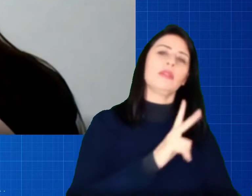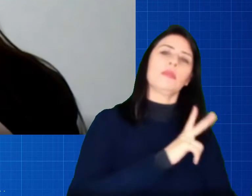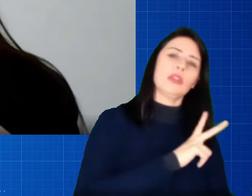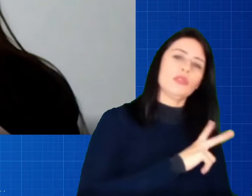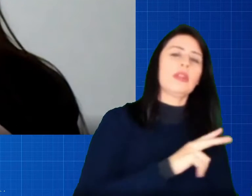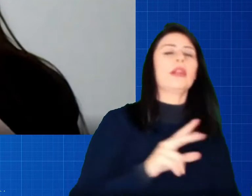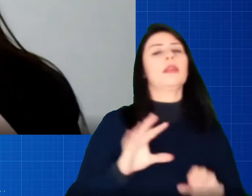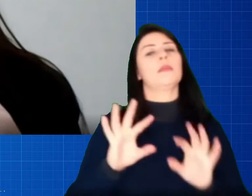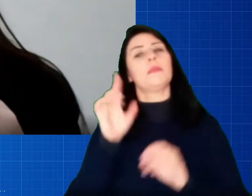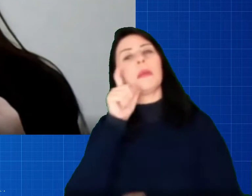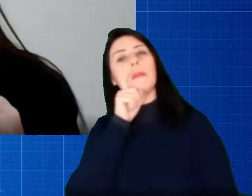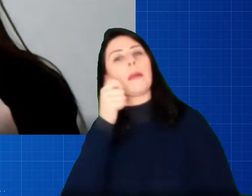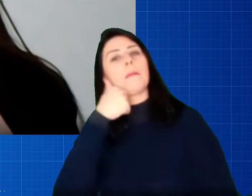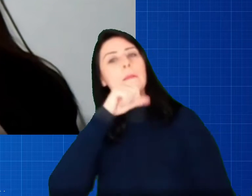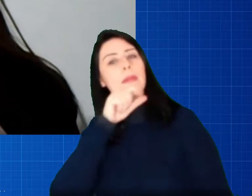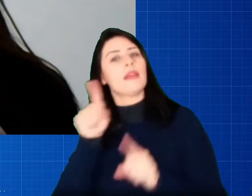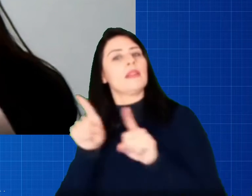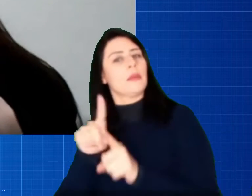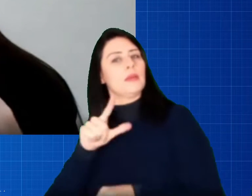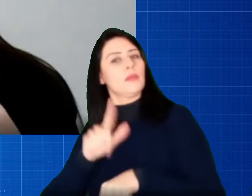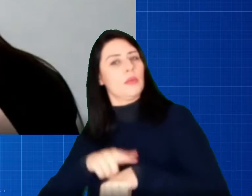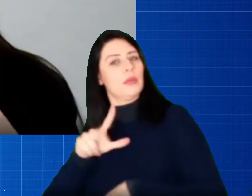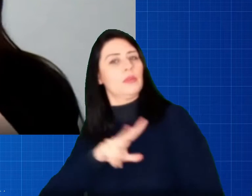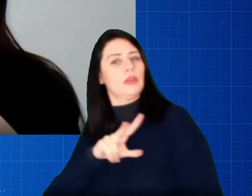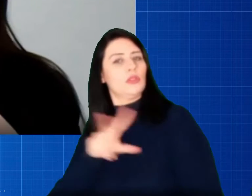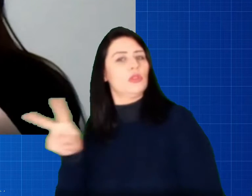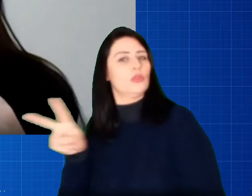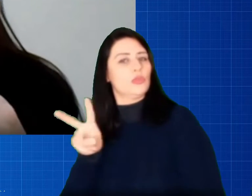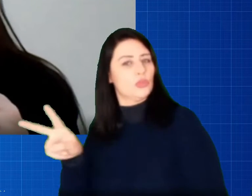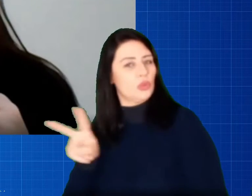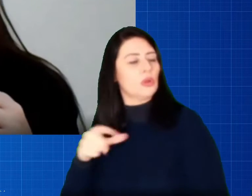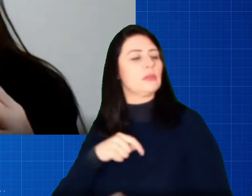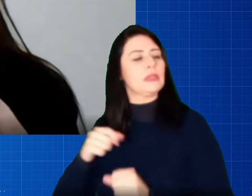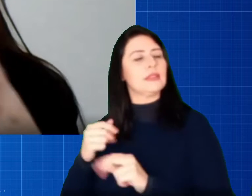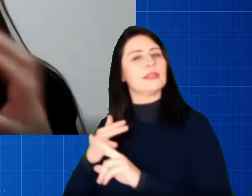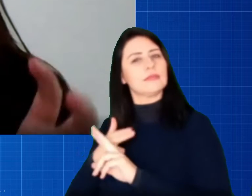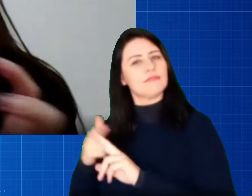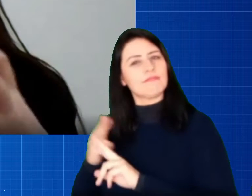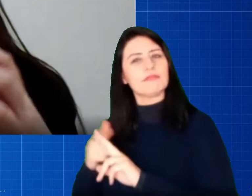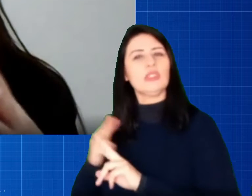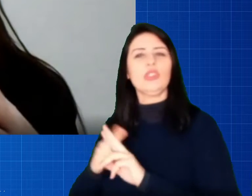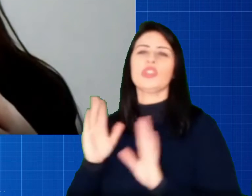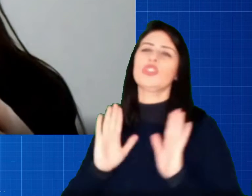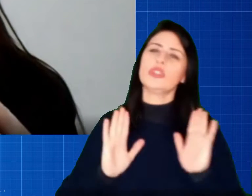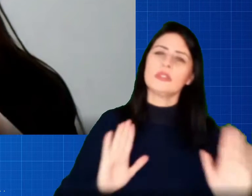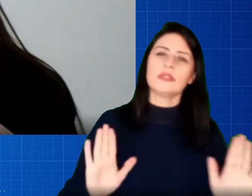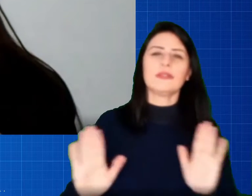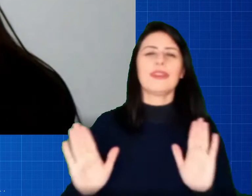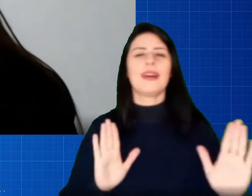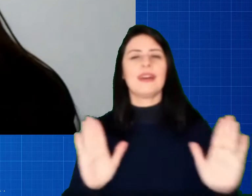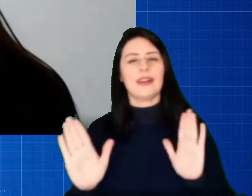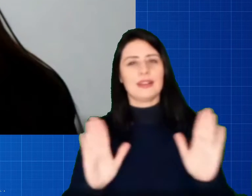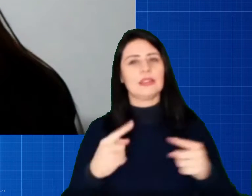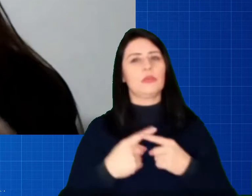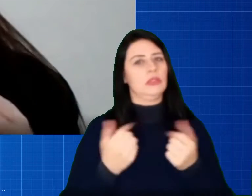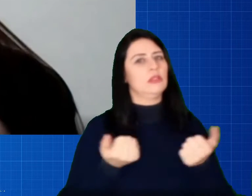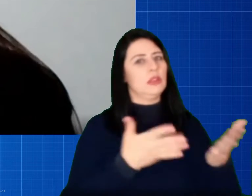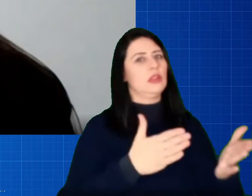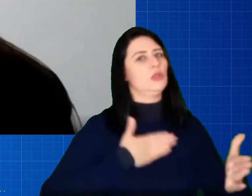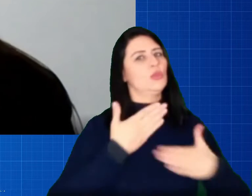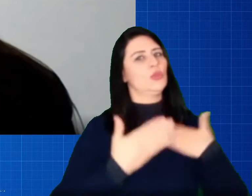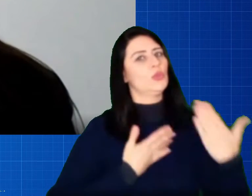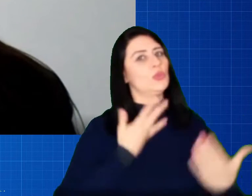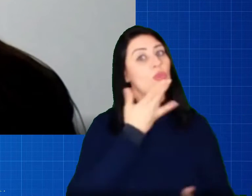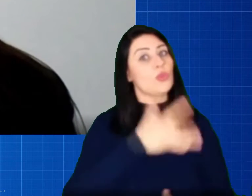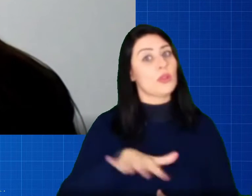seus pais também. Então, você tem que ser discreto, os pais de vocês também vão ser, né? Então, tomar cuidado com essas relações do dia a dia, porque isso assusta muito